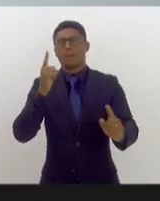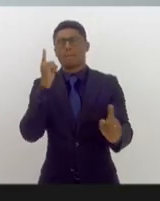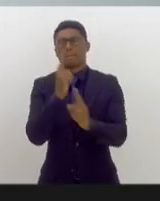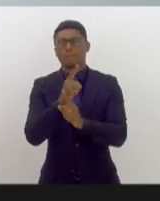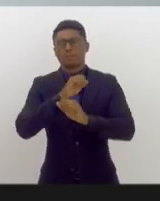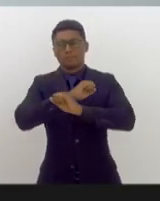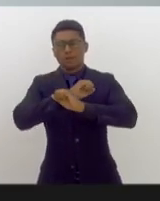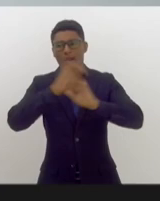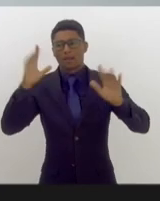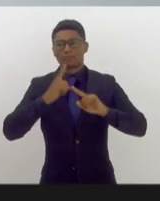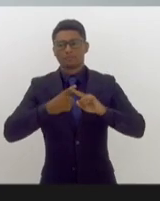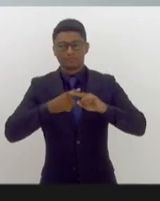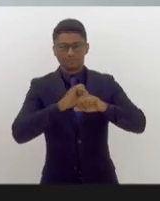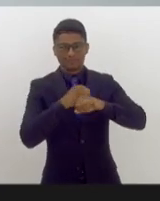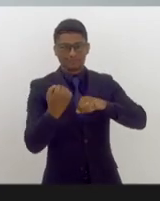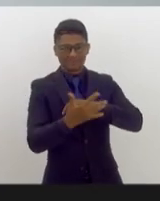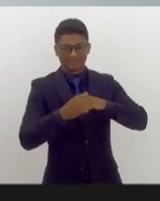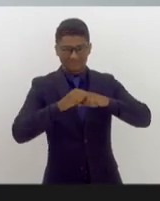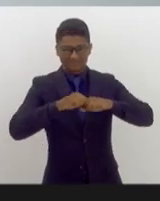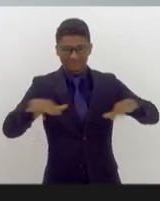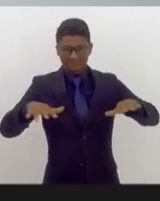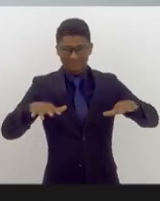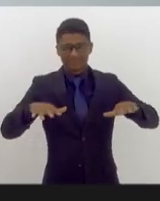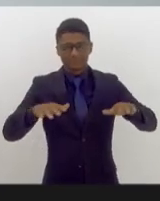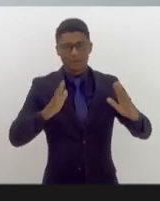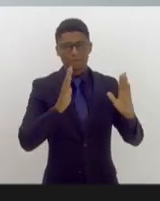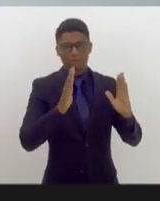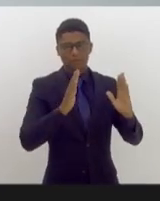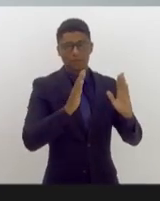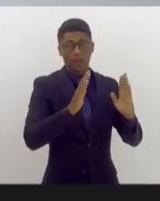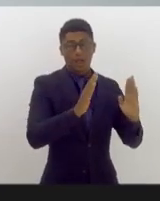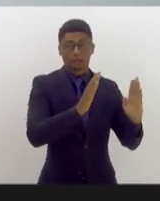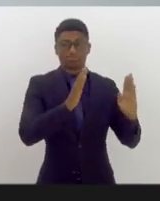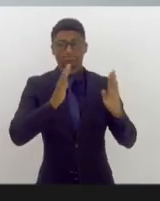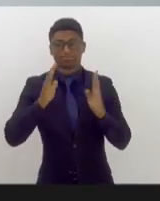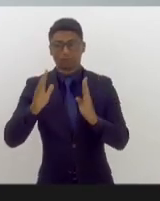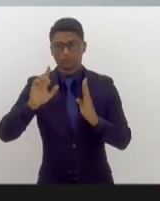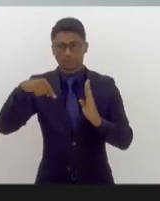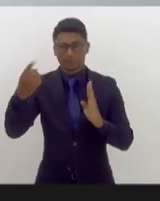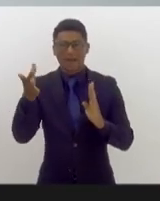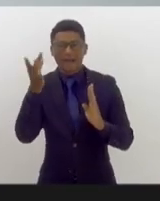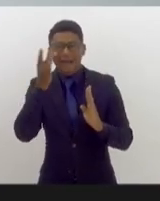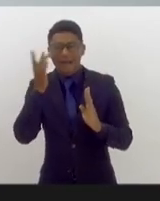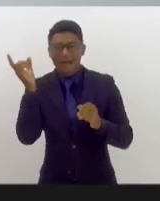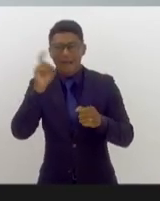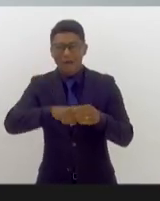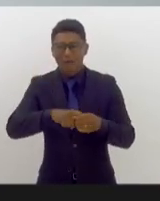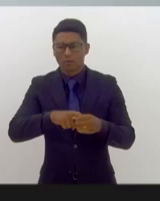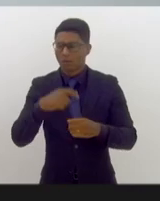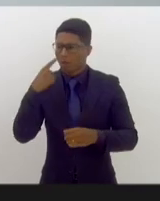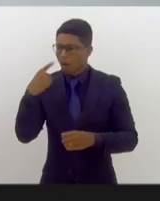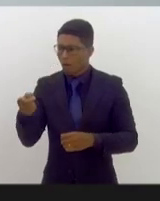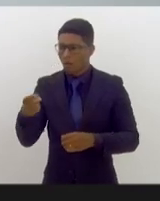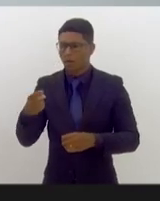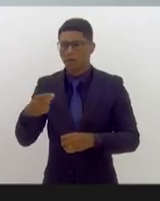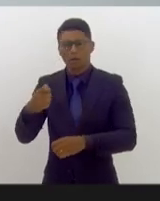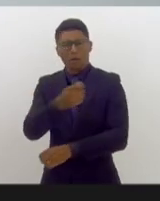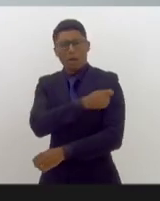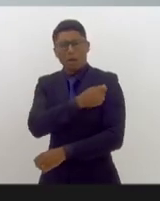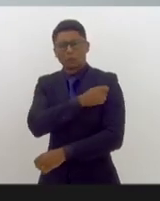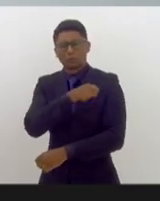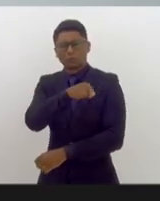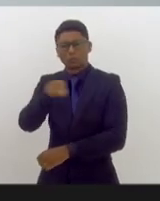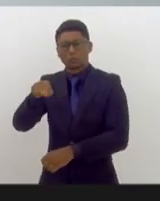retorno presencial após a pandemia, a presença de bicicletas e a pressão de